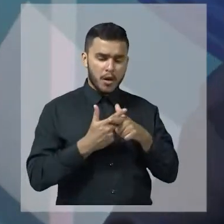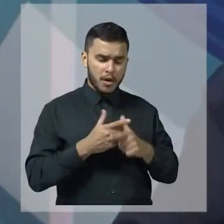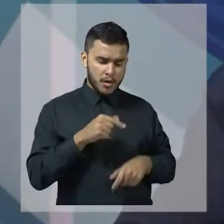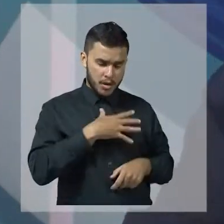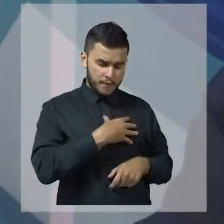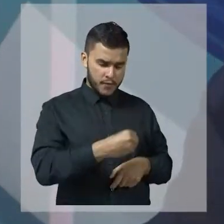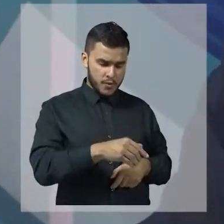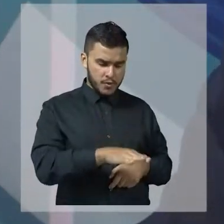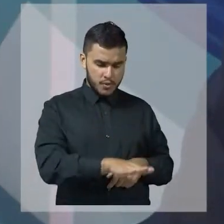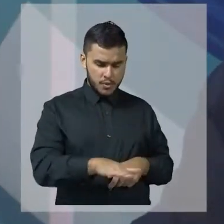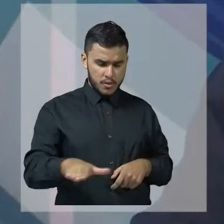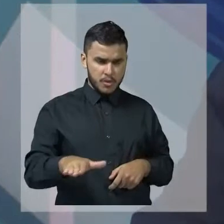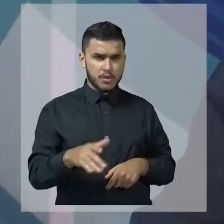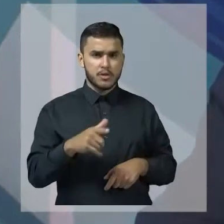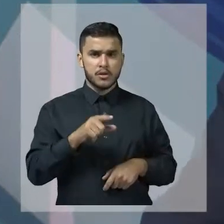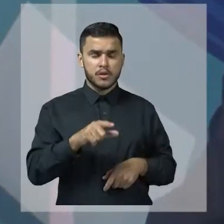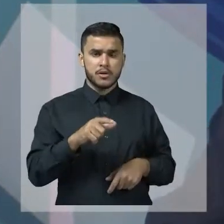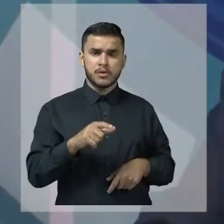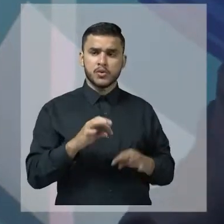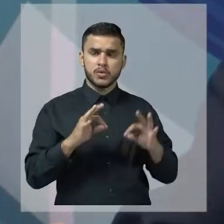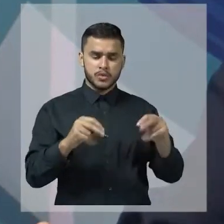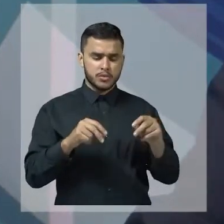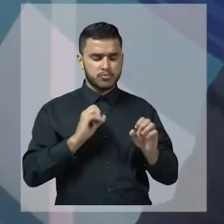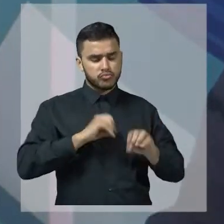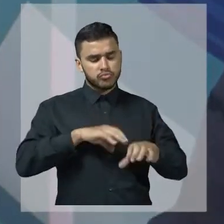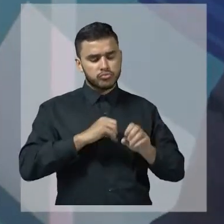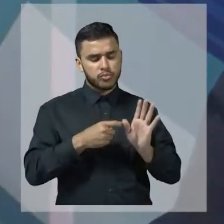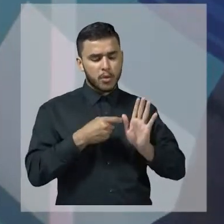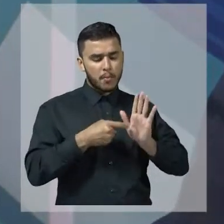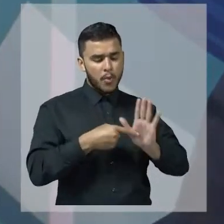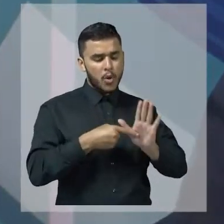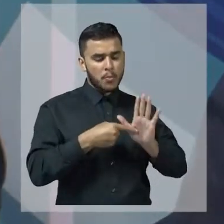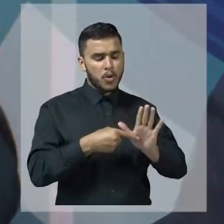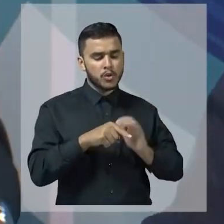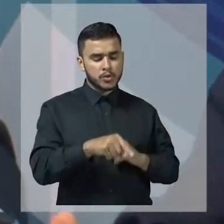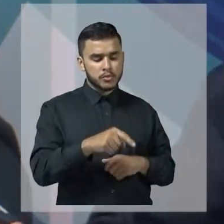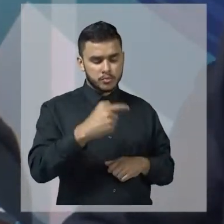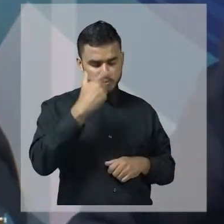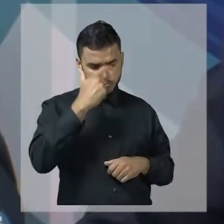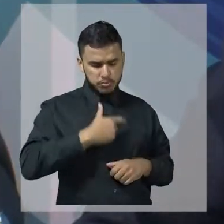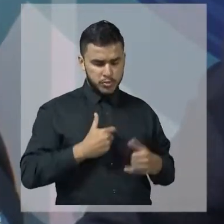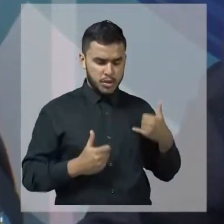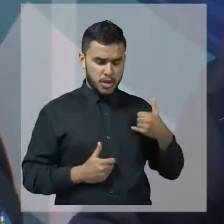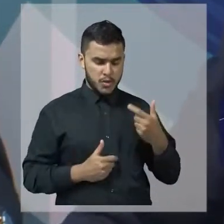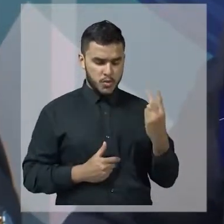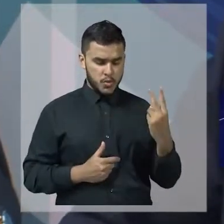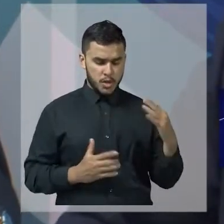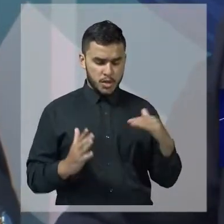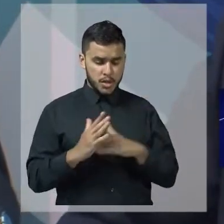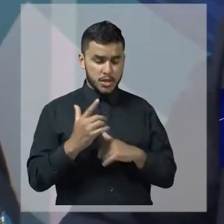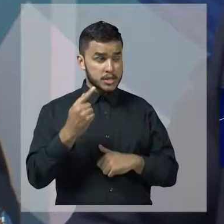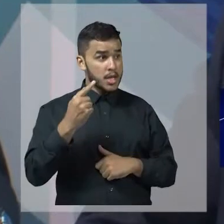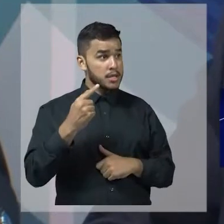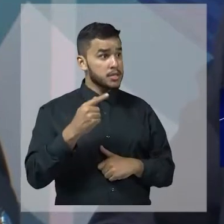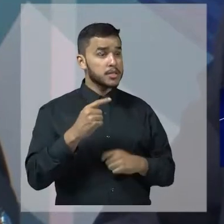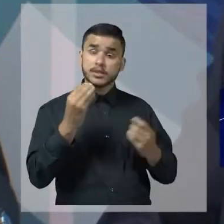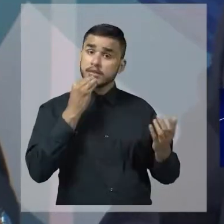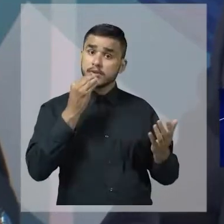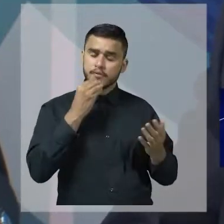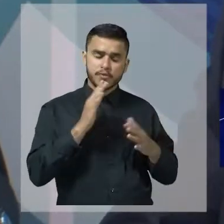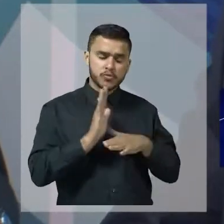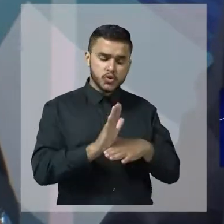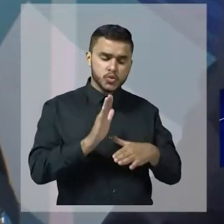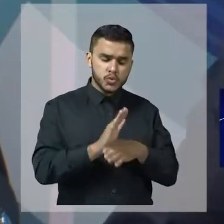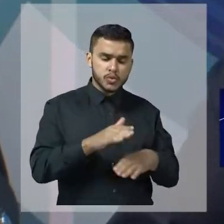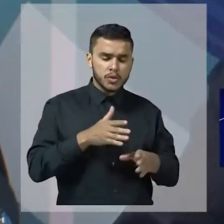essas crianças. Você forma a personalidade da criança, segundo alguns especialistas, de 2 aos 7 anos. Então, você tem que introduzir valores.